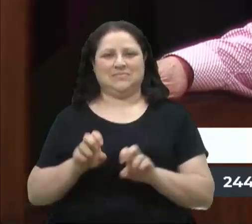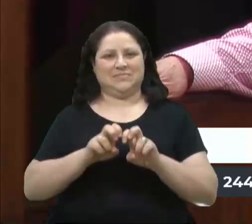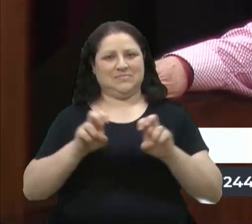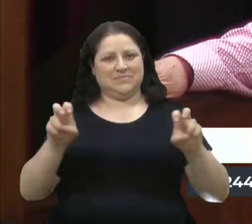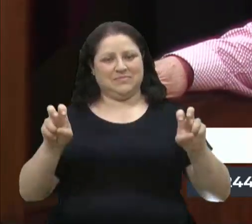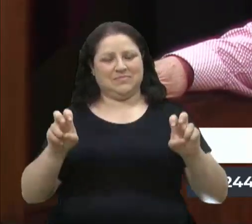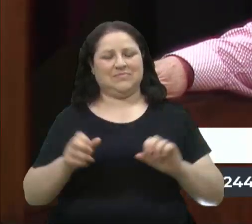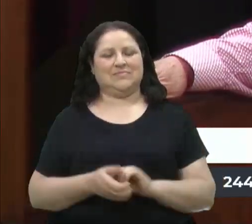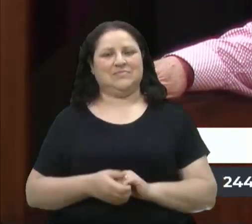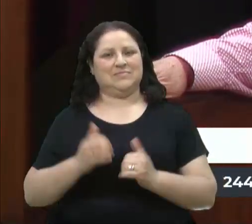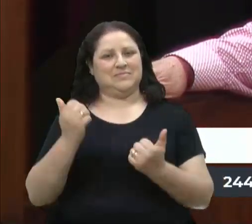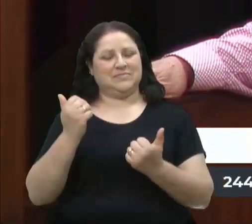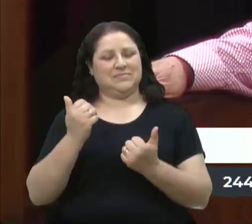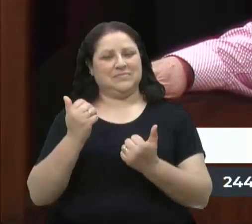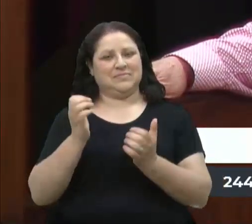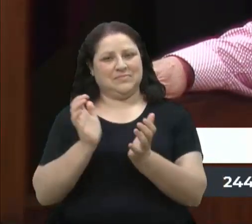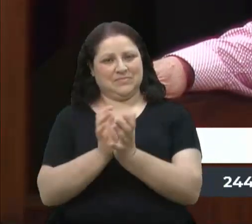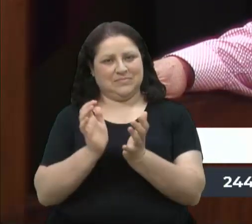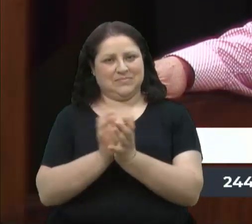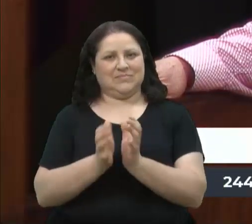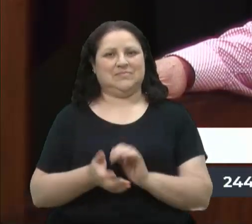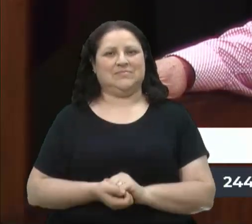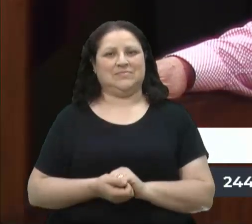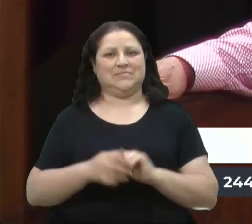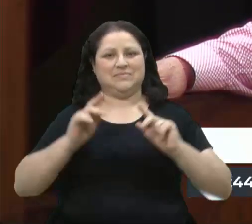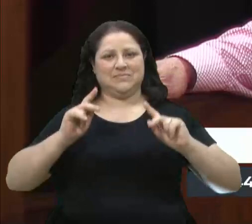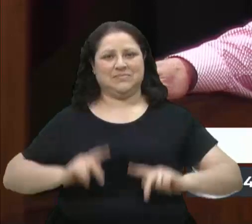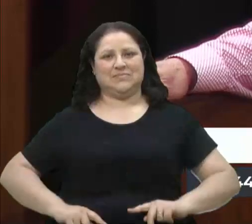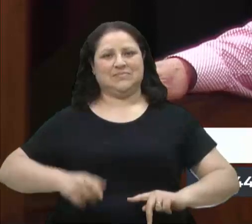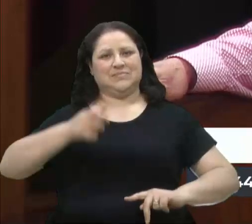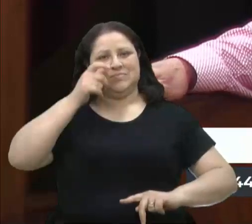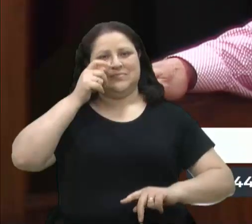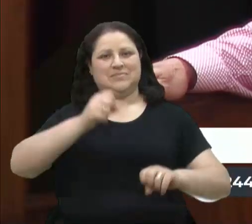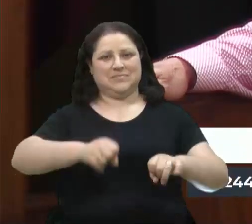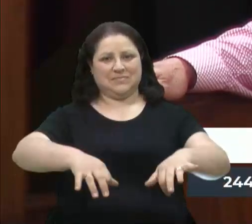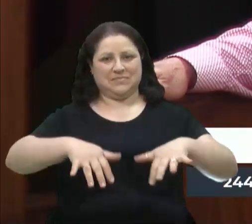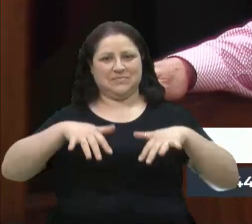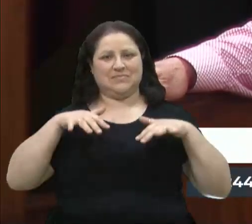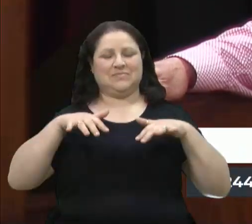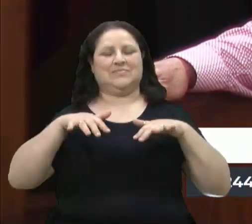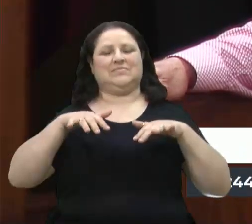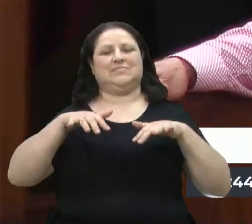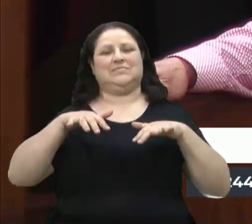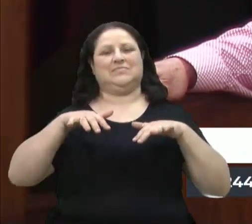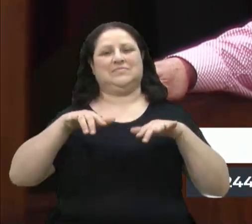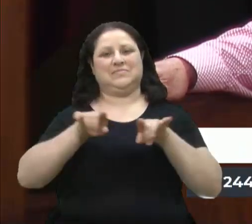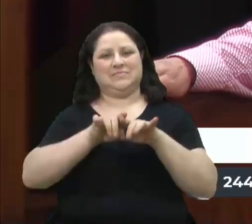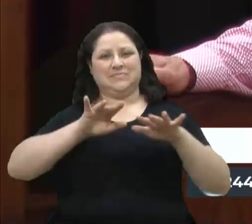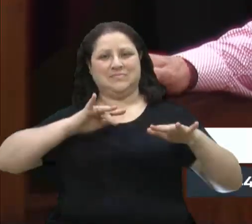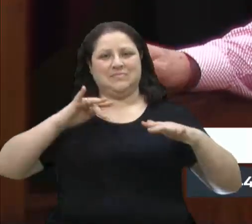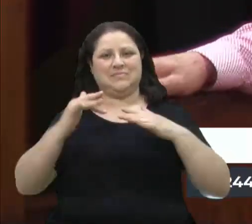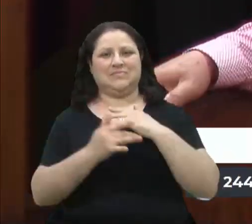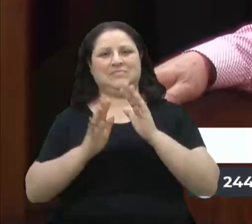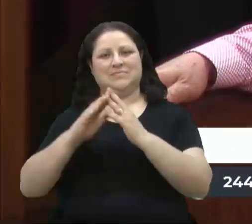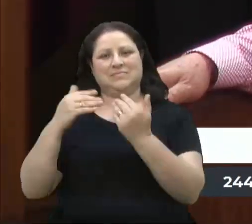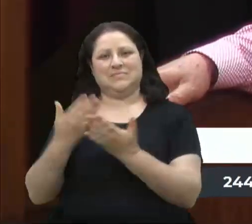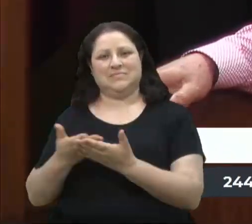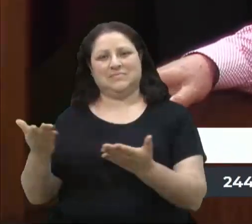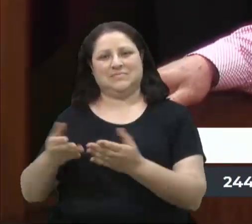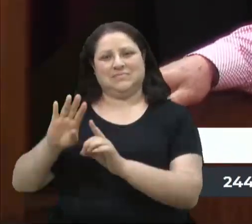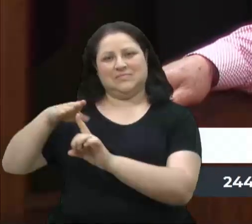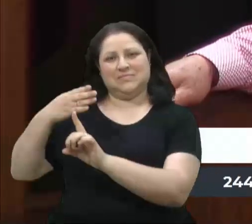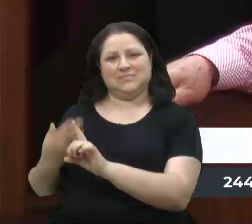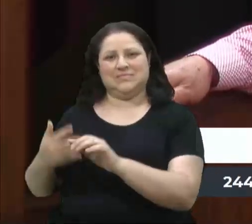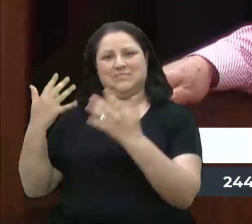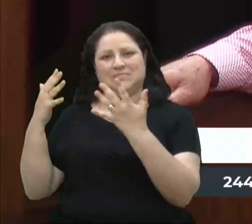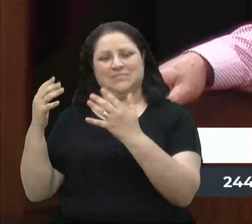nos assistem nas redes sociais, no plenário, colégio que foi aqui homenageado, parabéns, colega